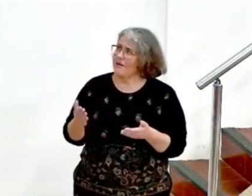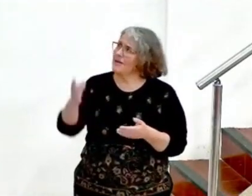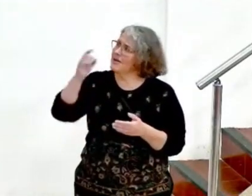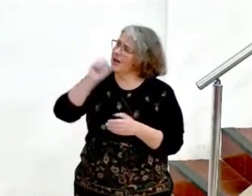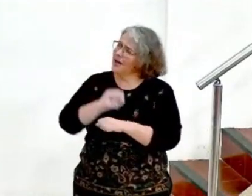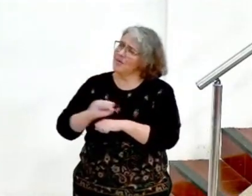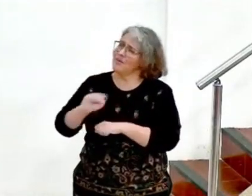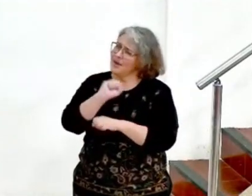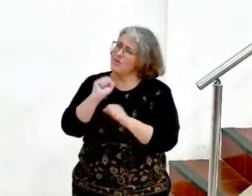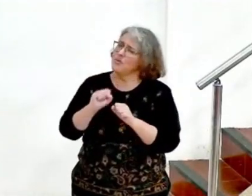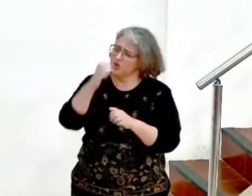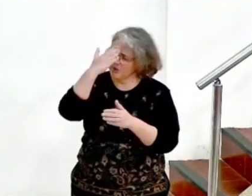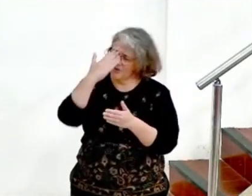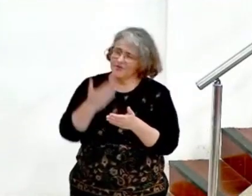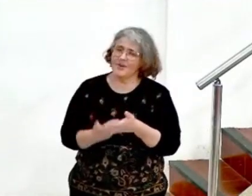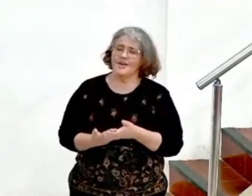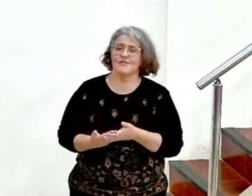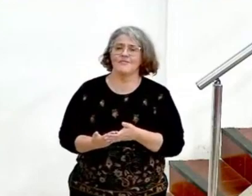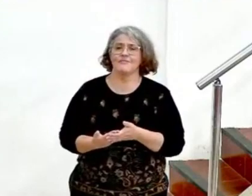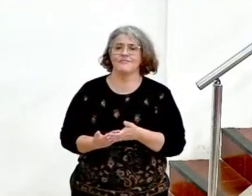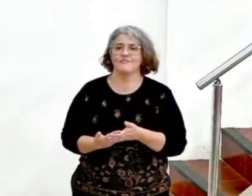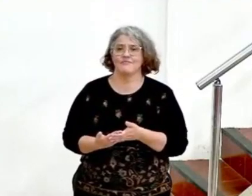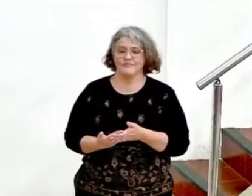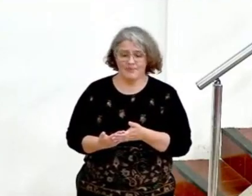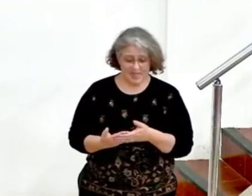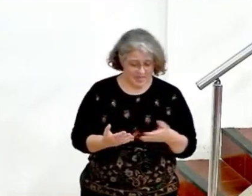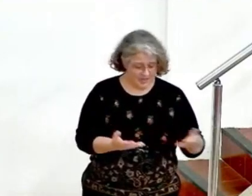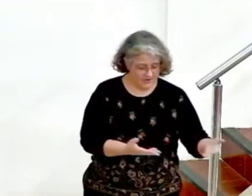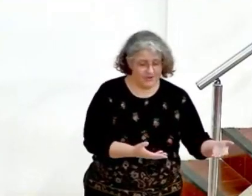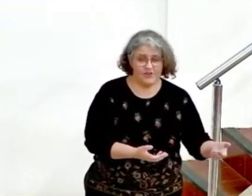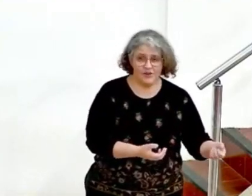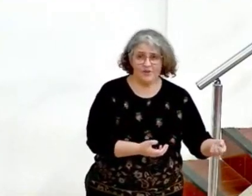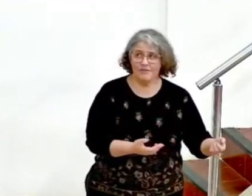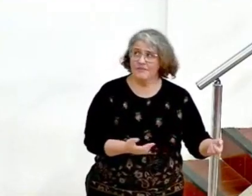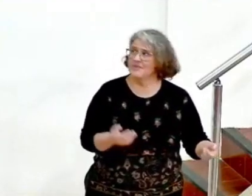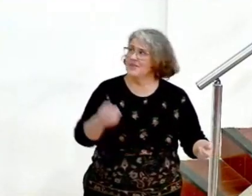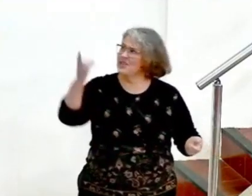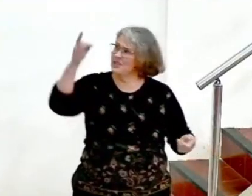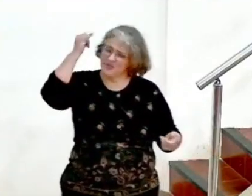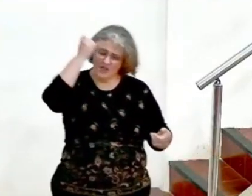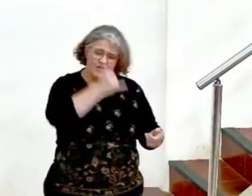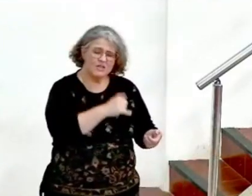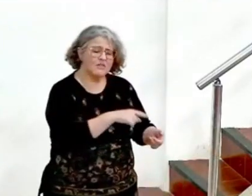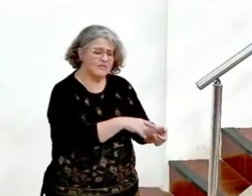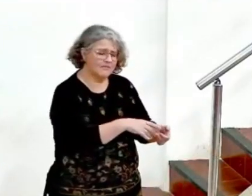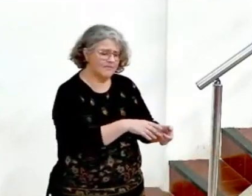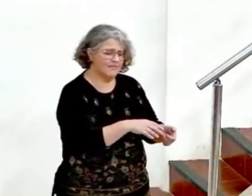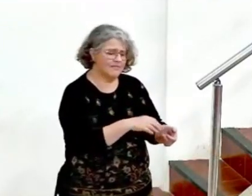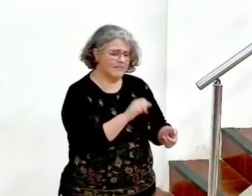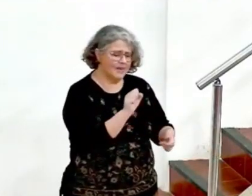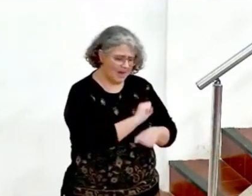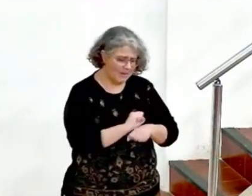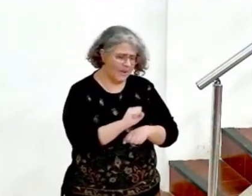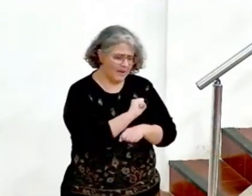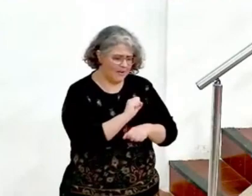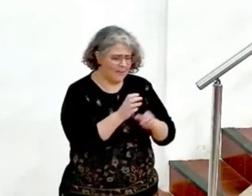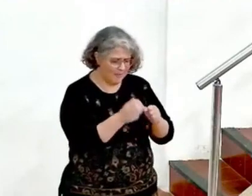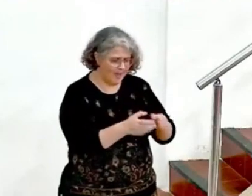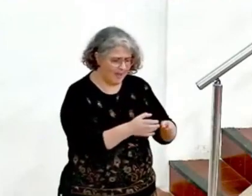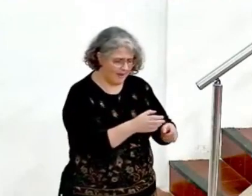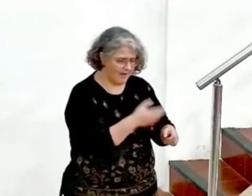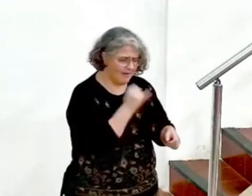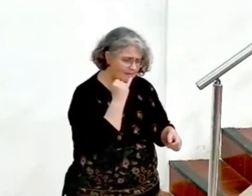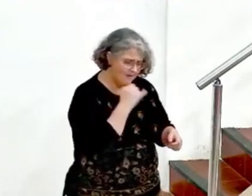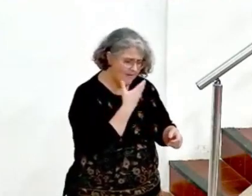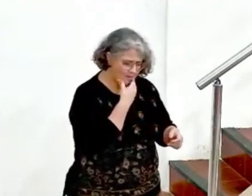leva para o holocausto e vou sacrificar? Porque ele foi preparado por Deus para receber a promessa,